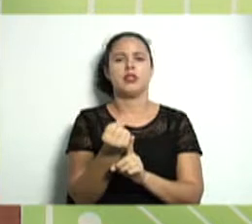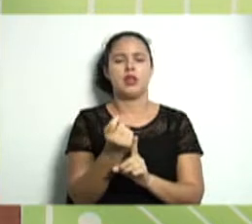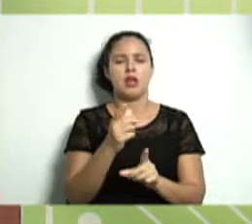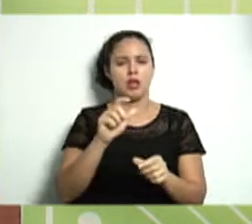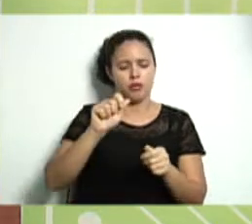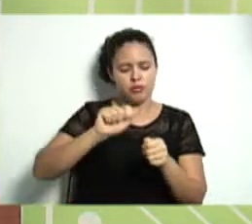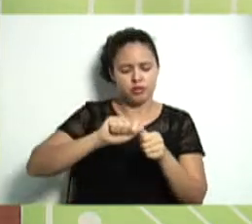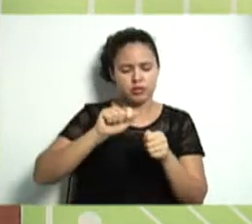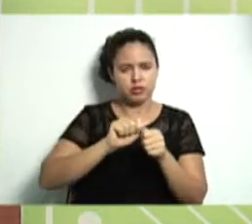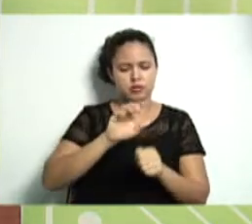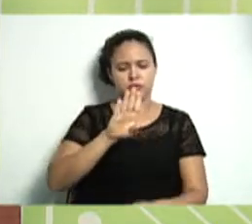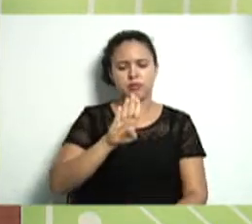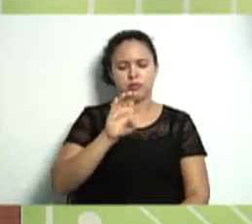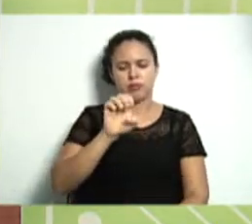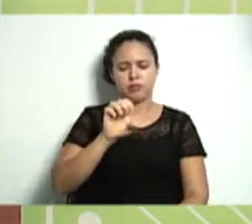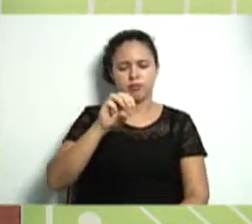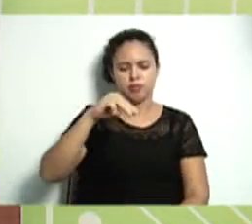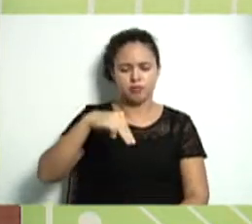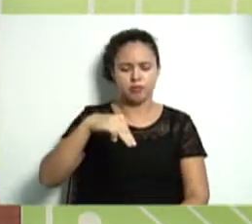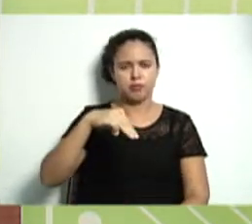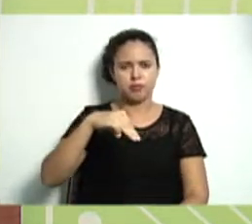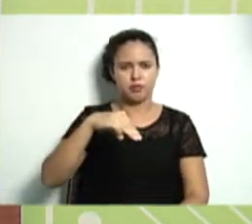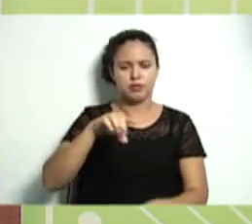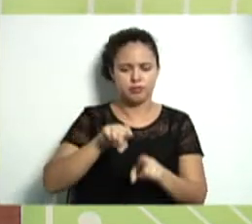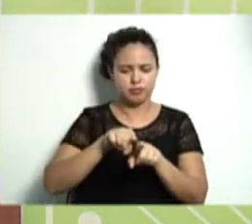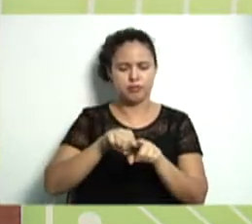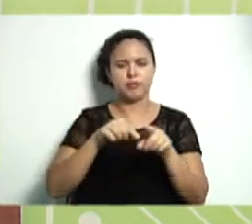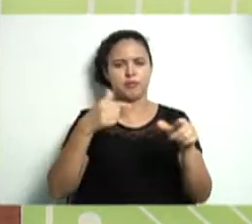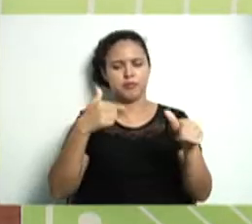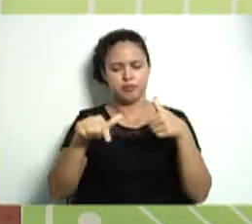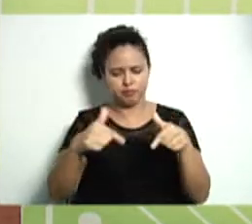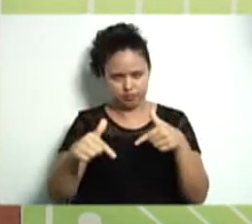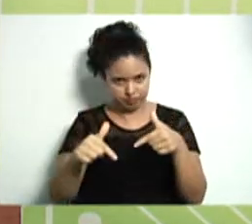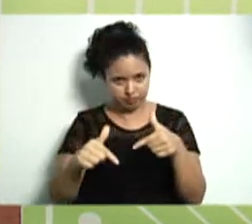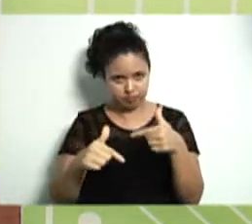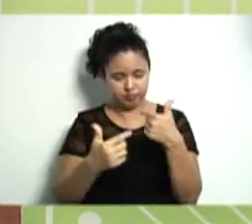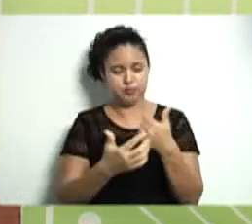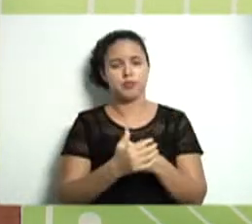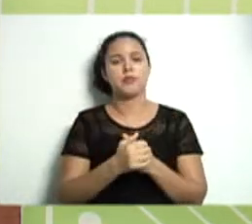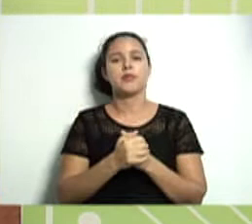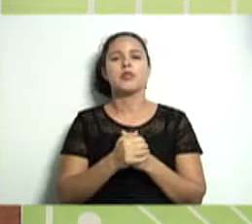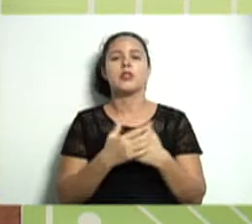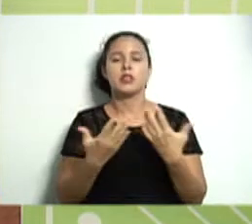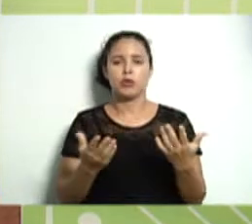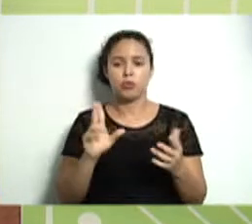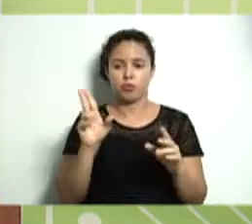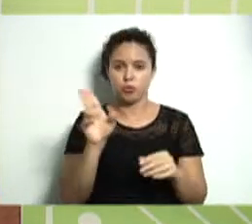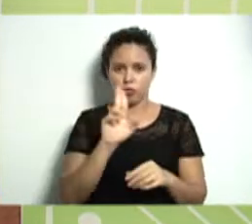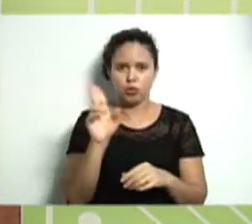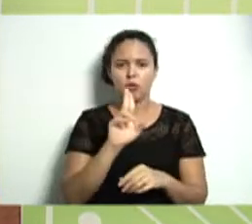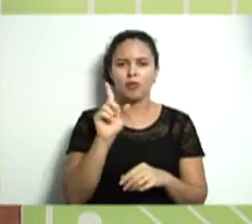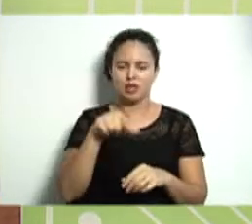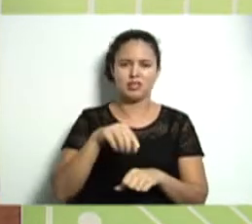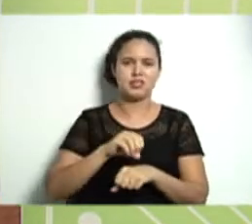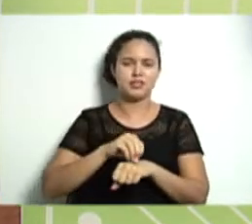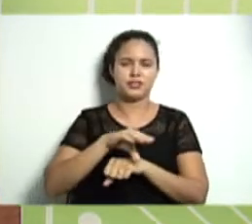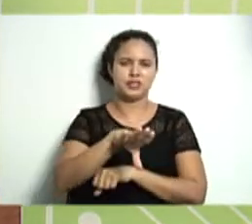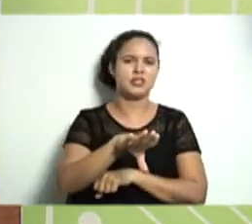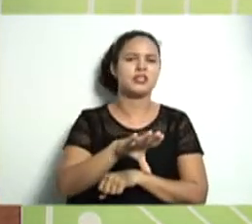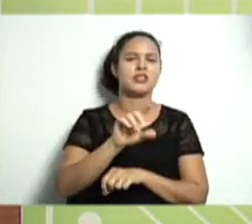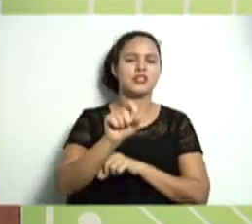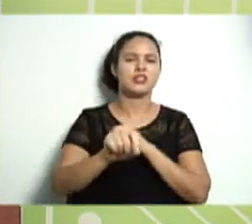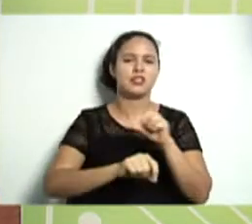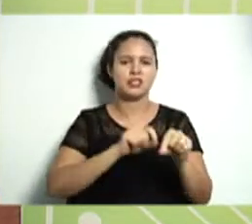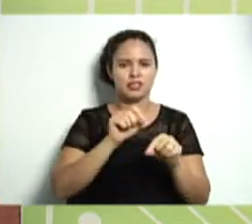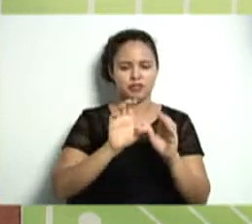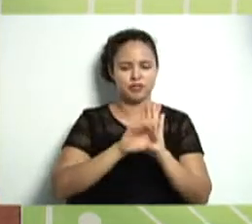serviços. É muito importante a gente atentar para o nome, porque o nome já dá uma dica daquilo ao que o conceito